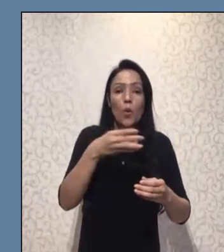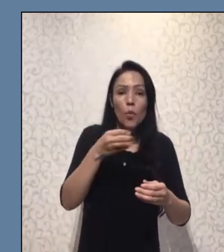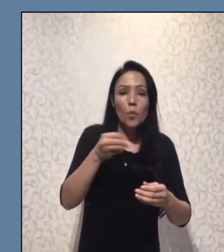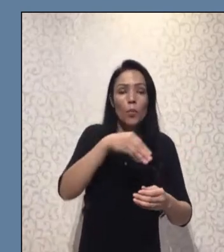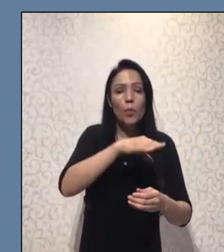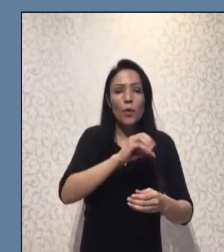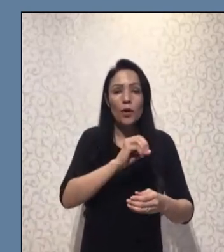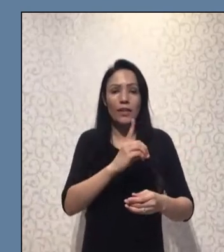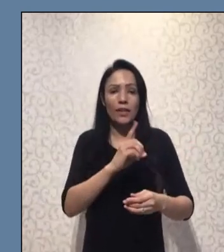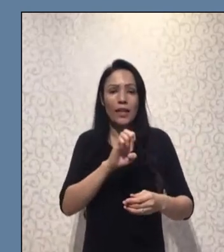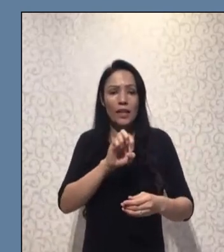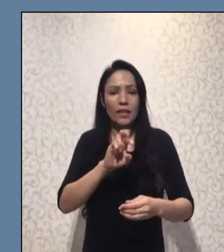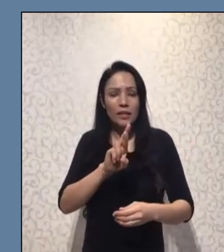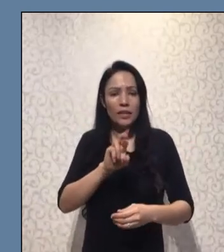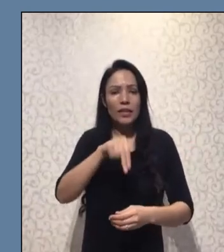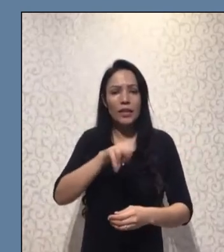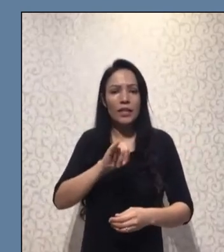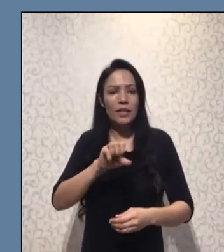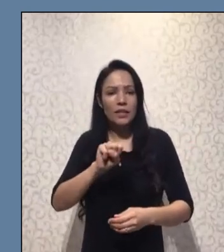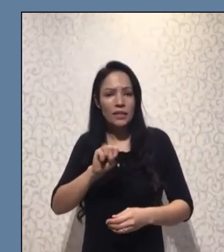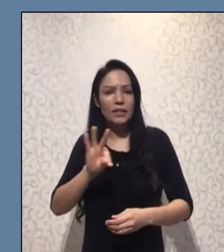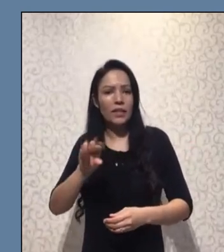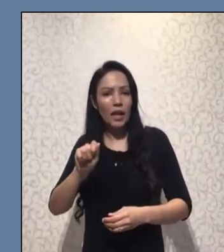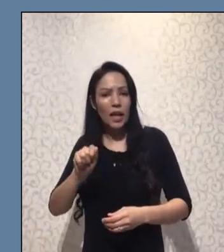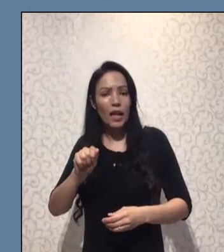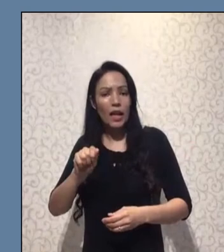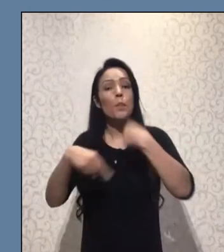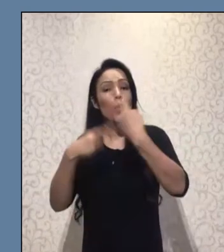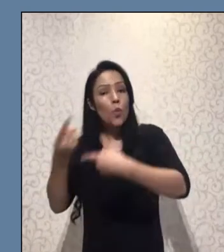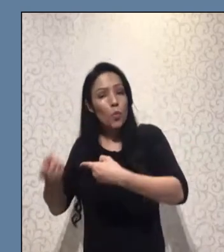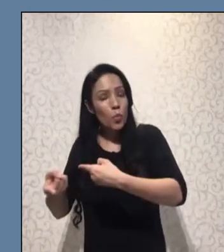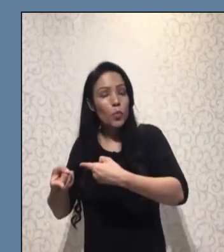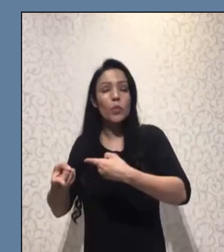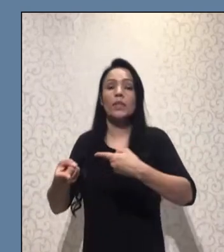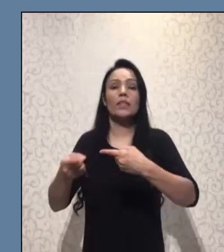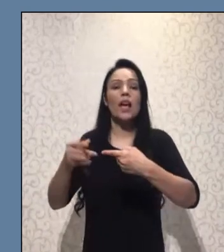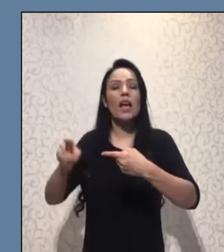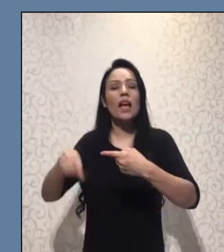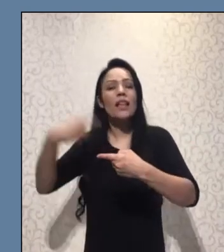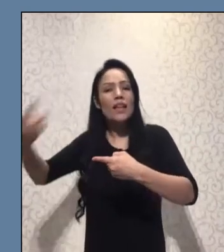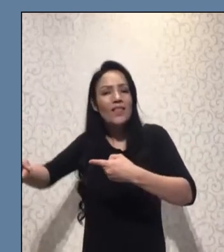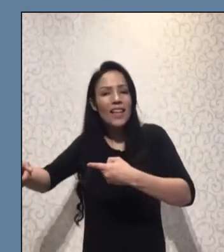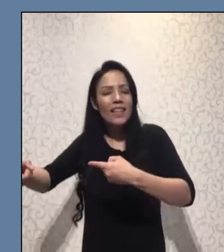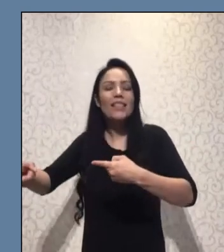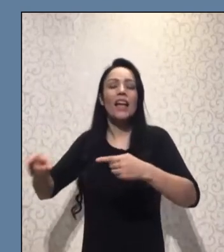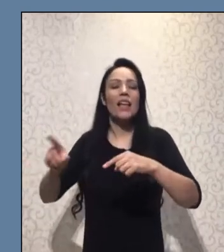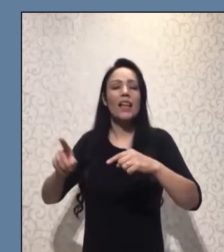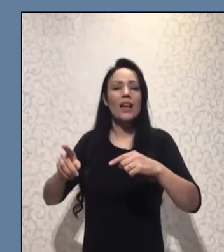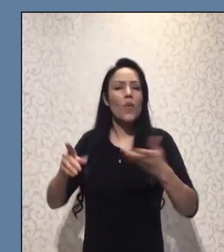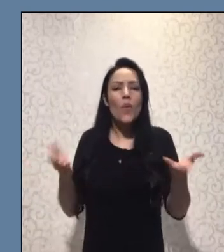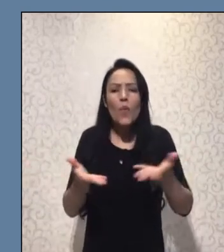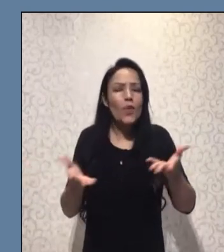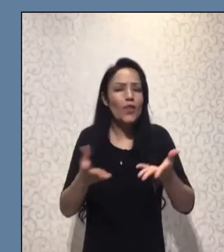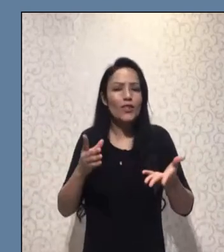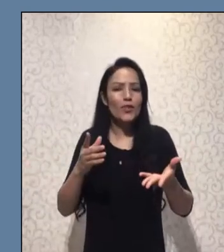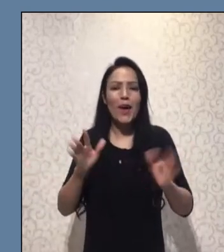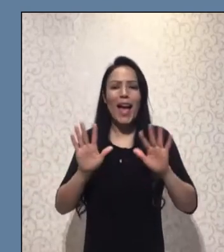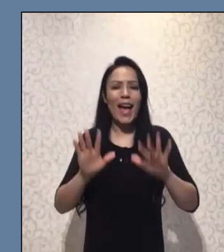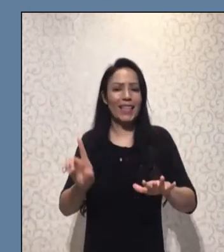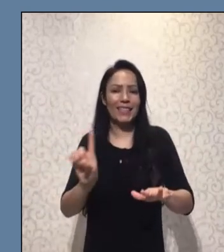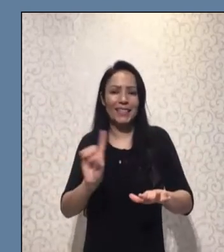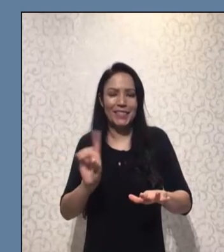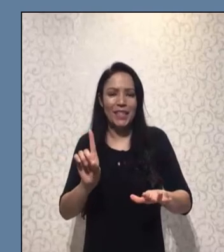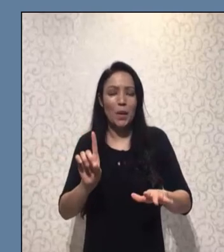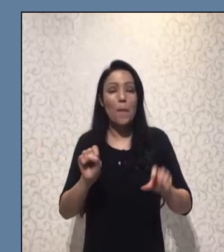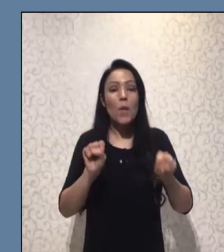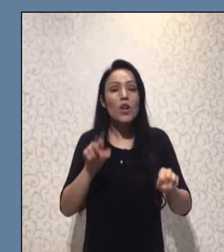depois, sabe, você vai cronológica. A arte não é desse jeito, o cotidiano não é desse jeito. Eu posso ver muitas coisas ao mesmo